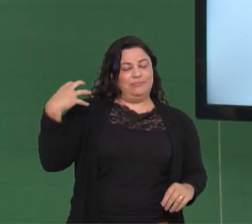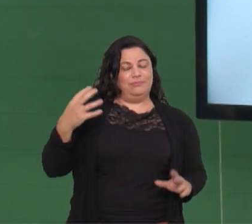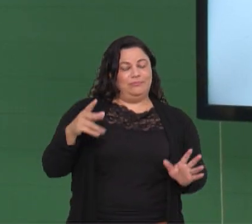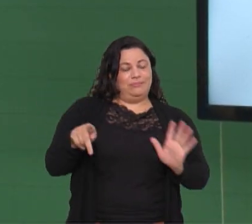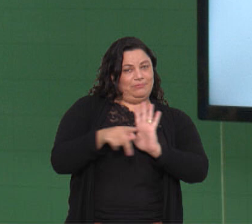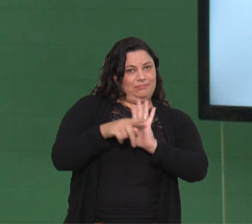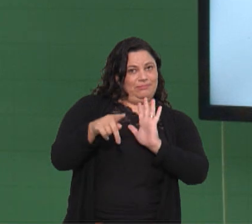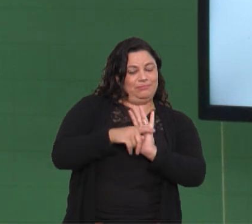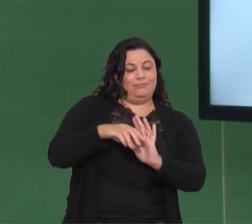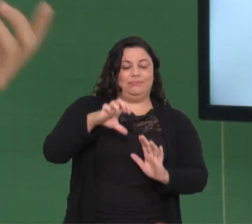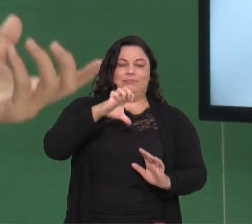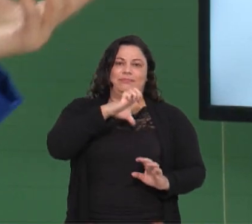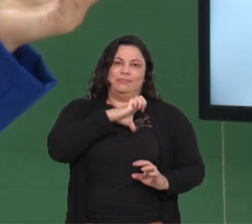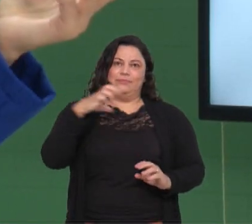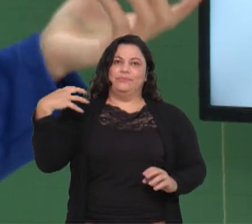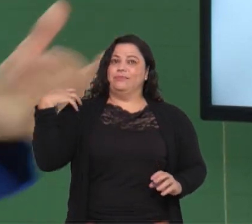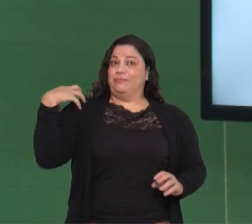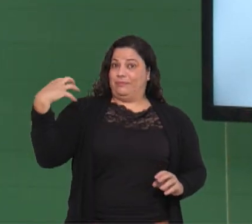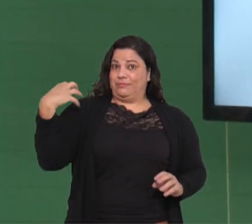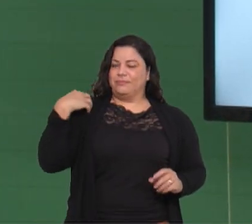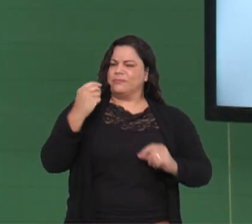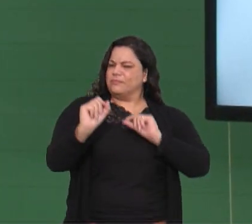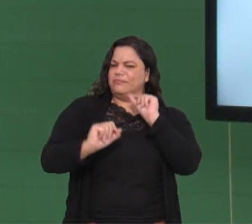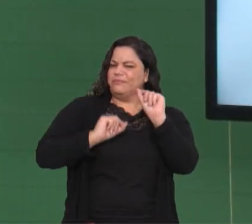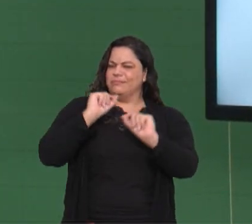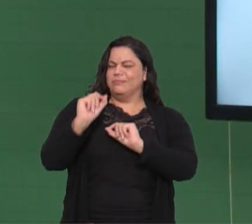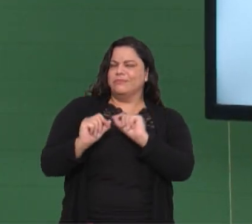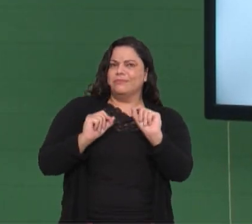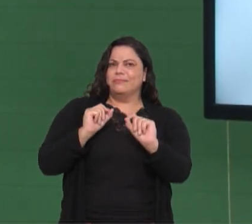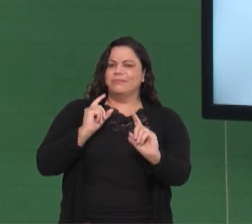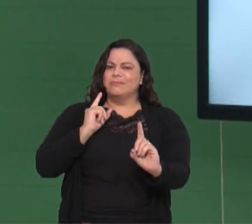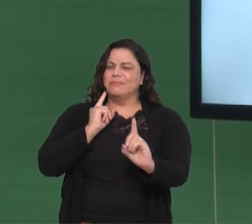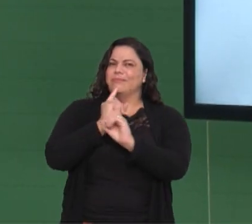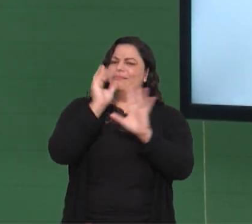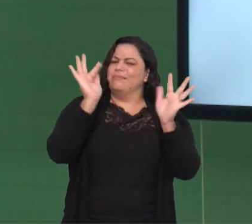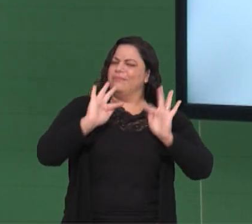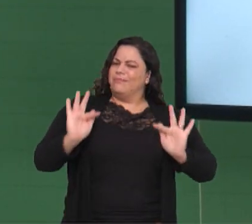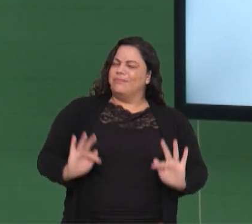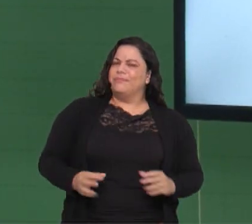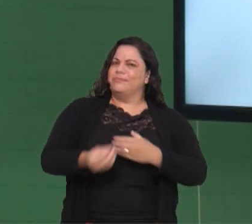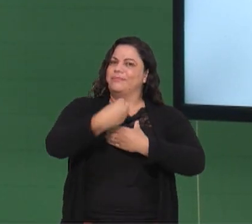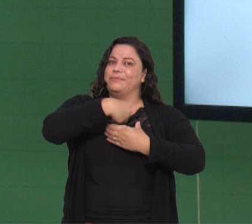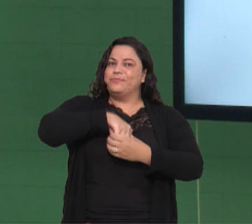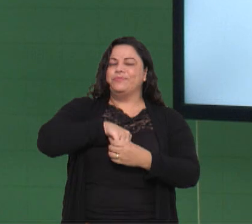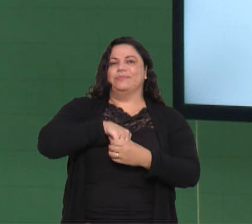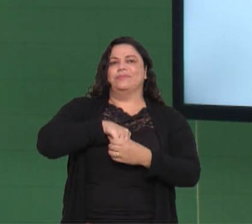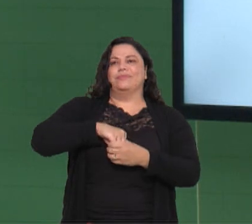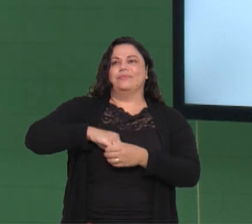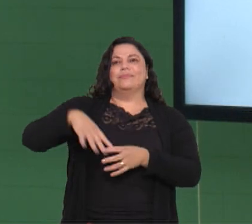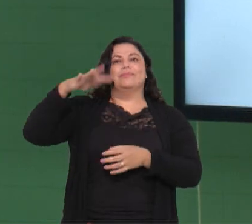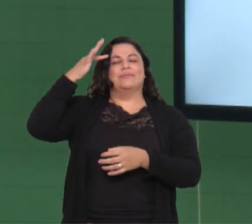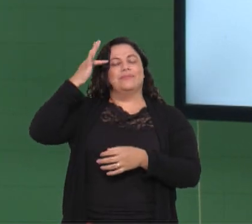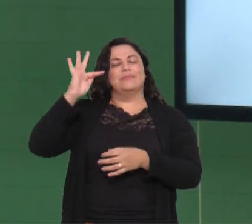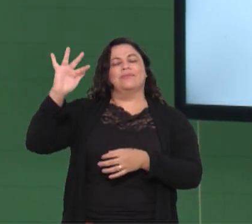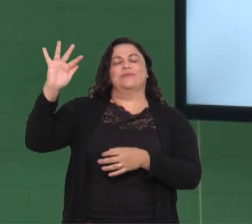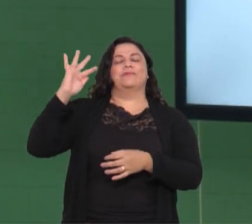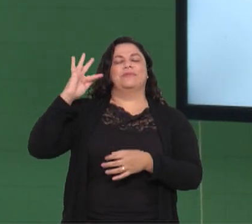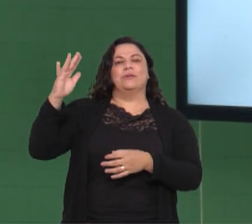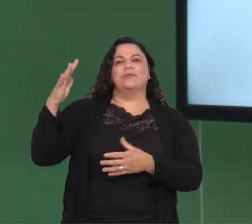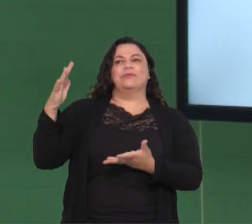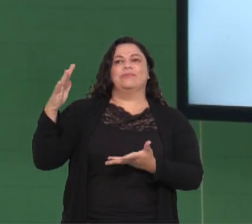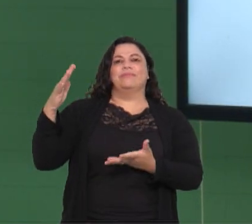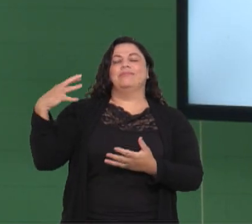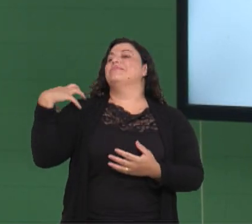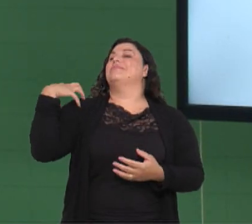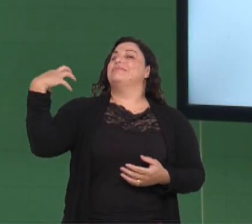conteúdo da ética platônica. Então, como que alcançamos a felicidade dentro da filosofia de Platão ali? Então, coloque ali, né, duas,